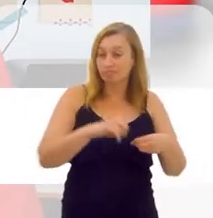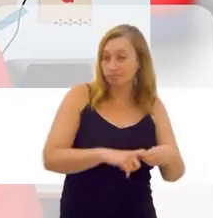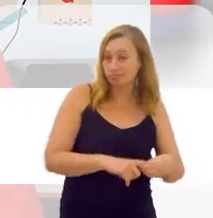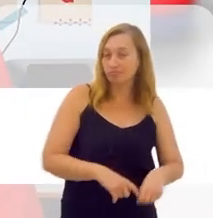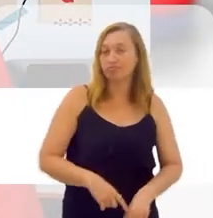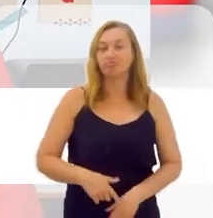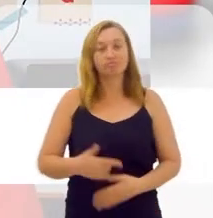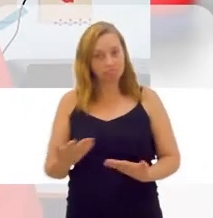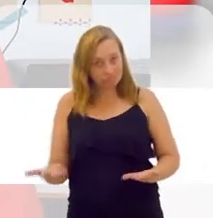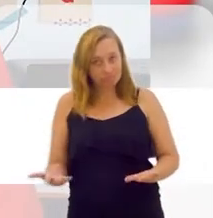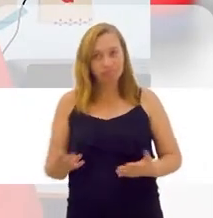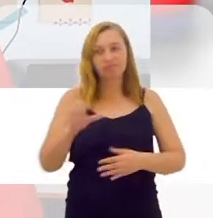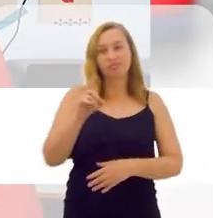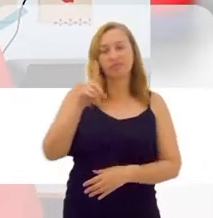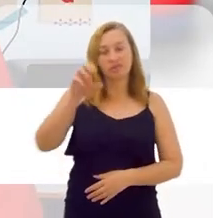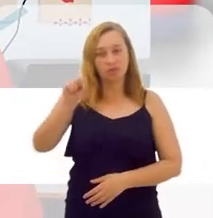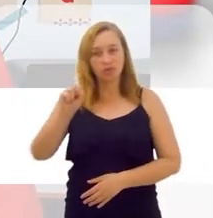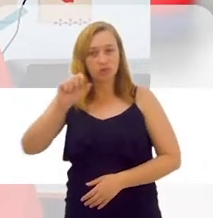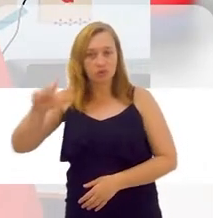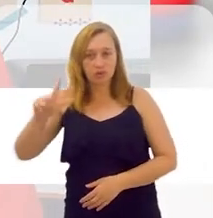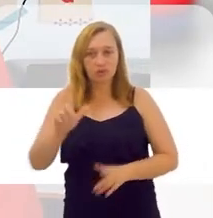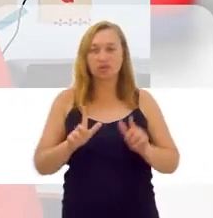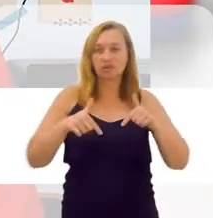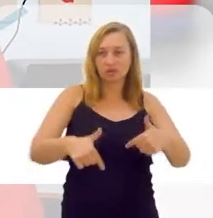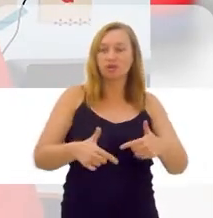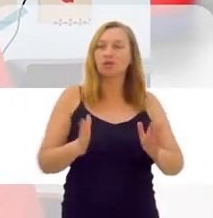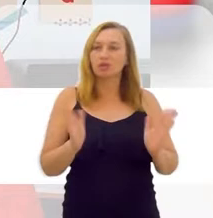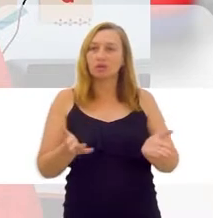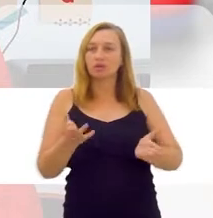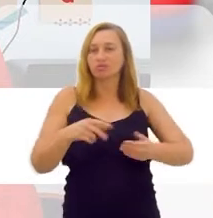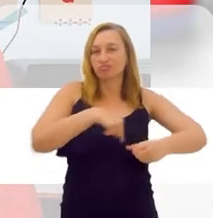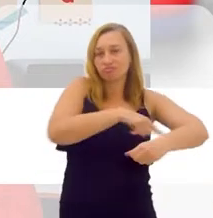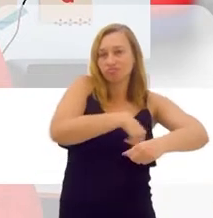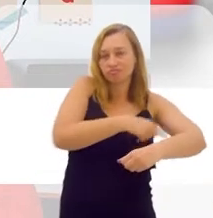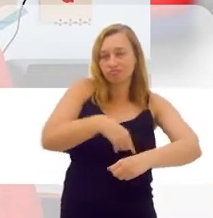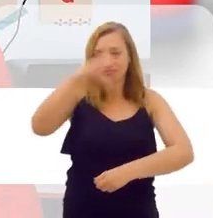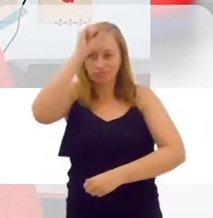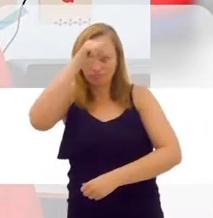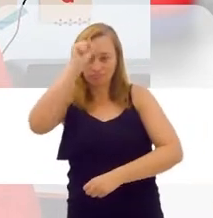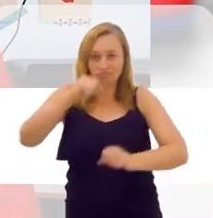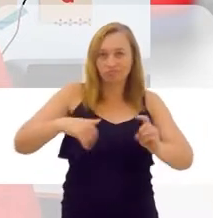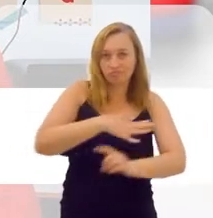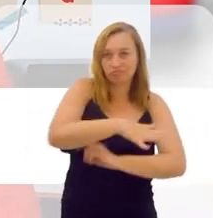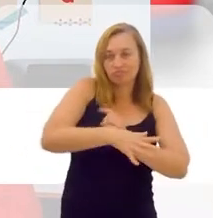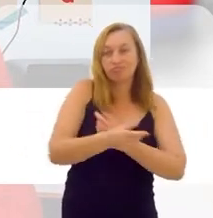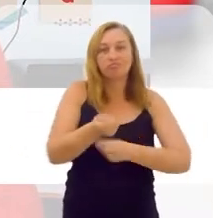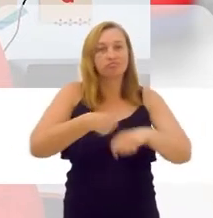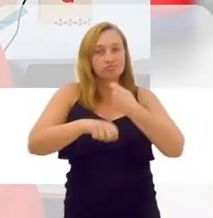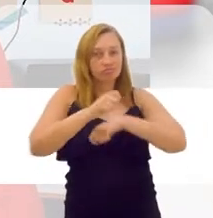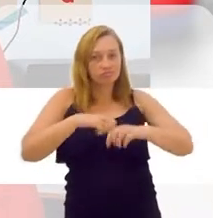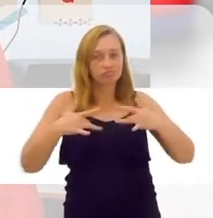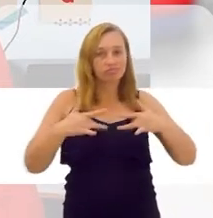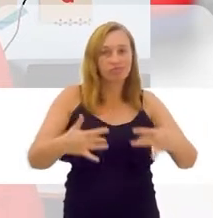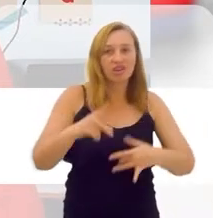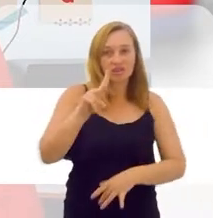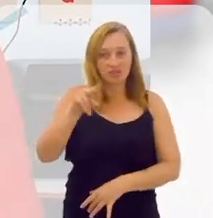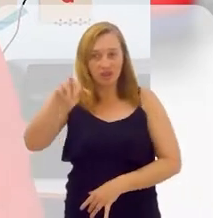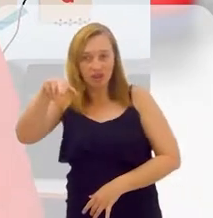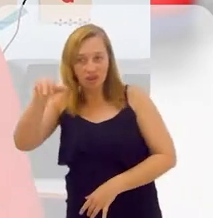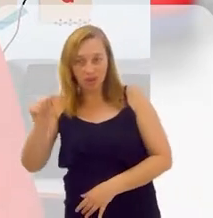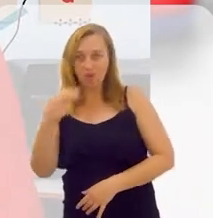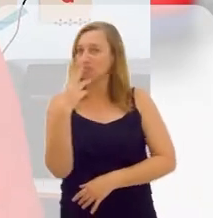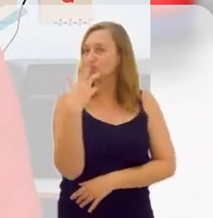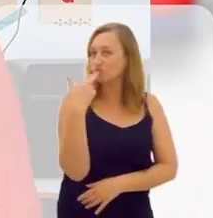Estamos de volta com o segundo bloco do EcoSol em Ação, hoje falando sobre gastronomia social e economia solidária, com a Verônica